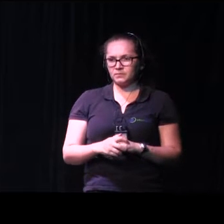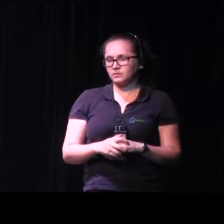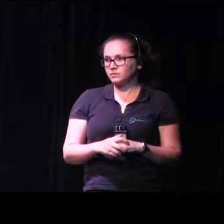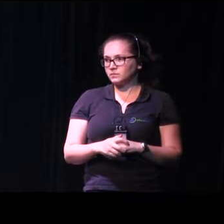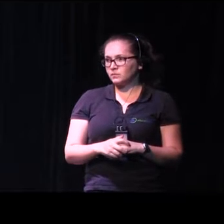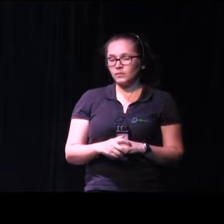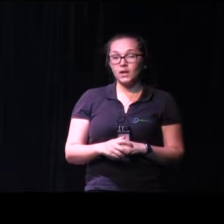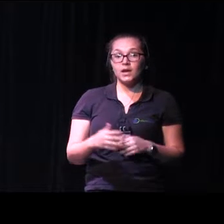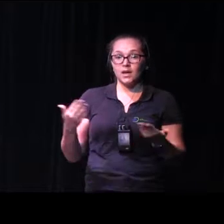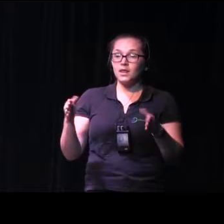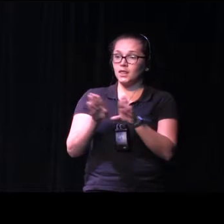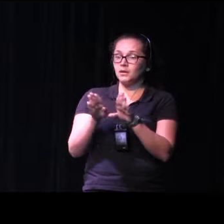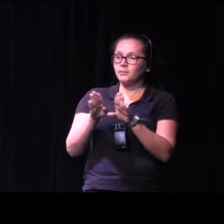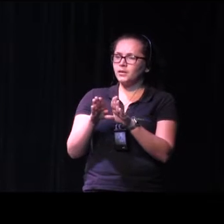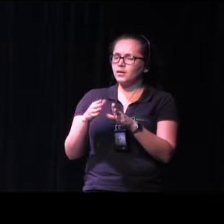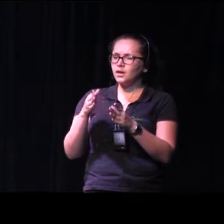complexas.